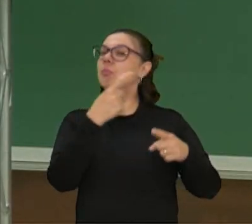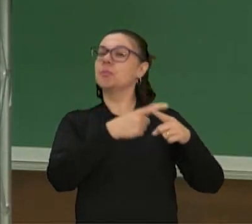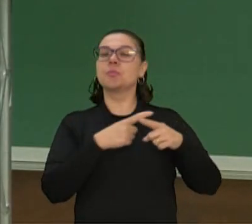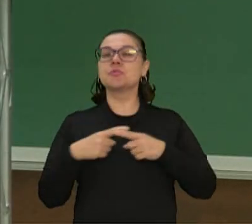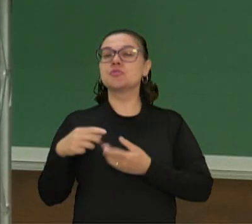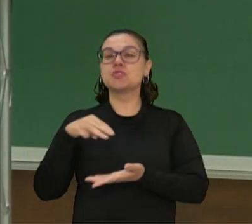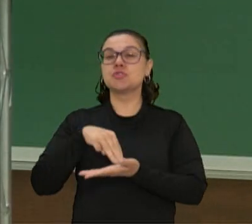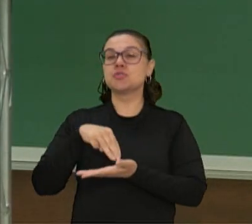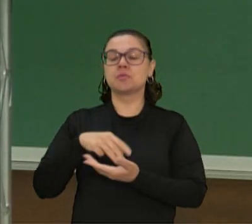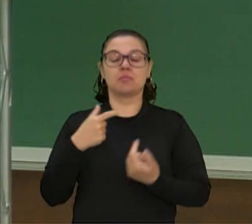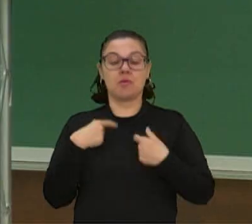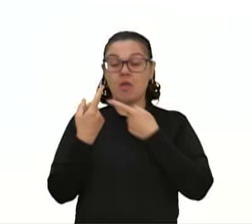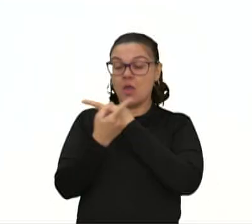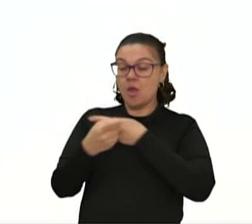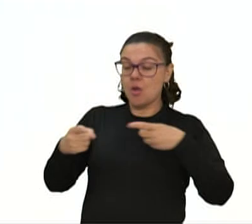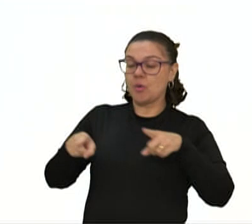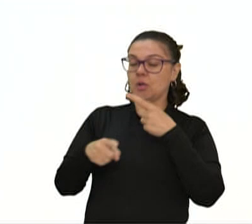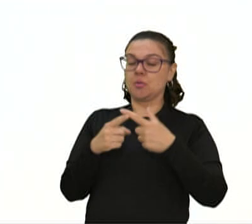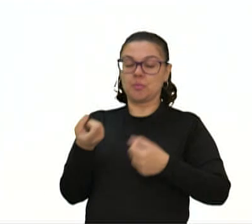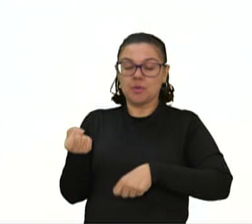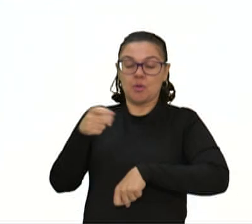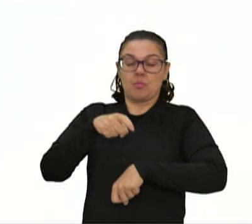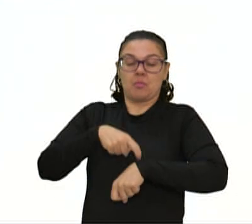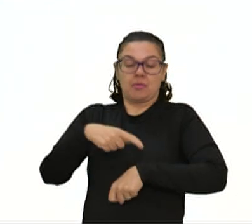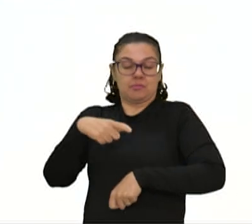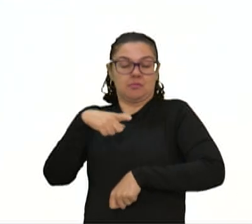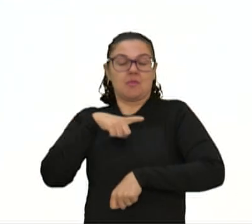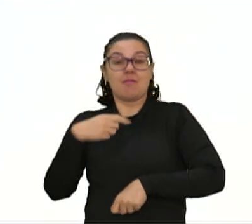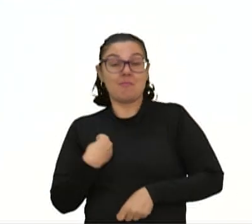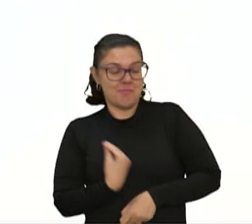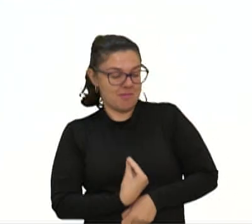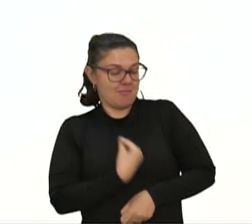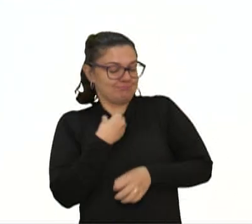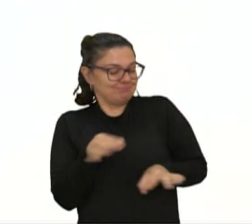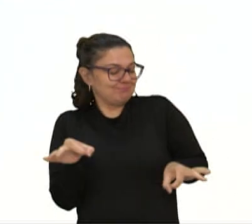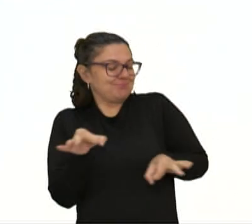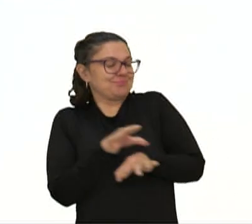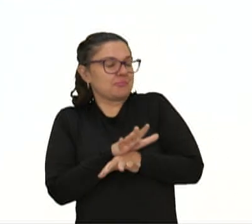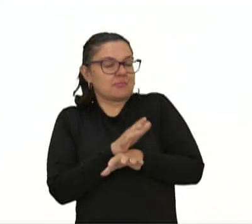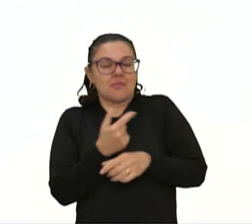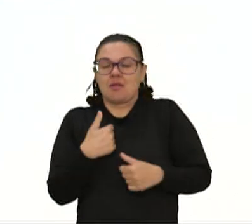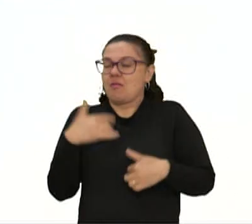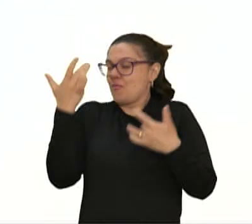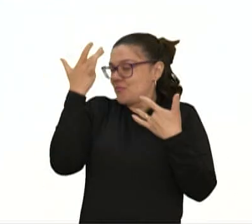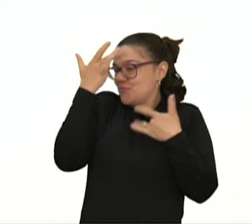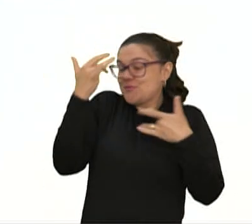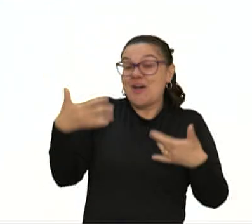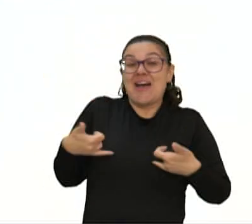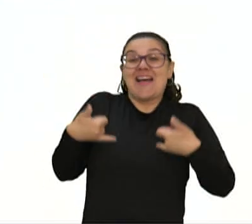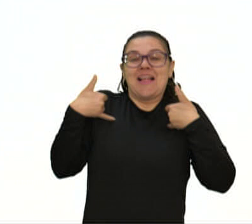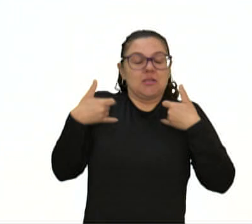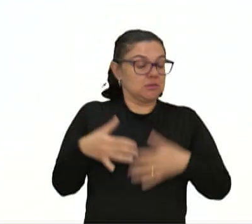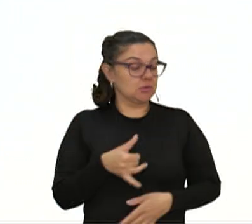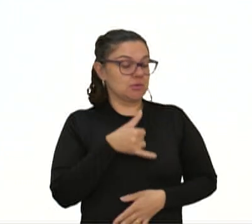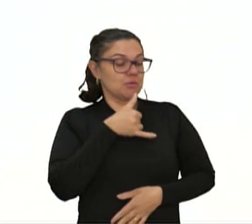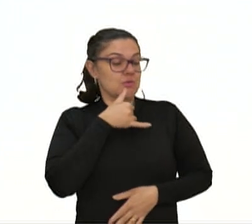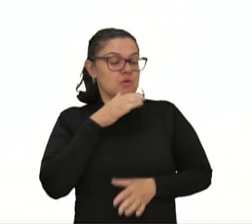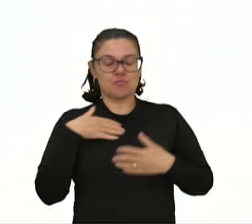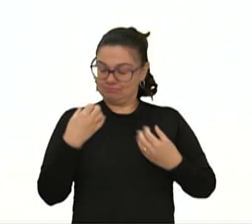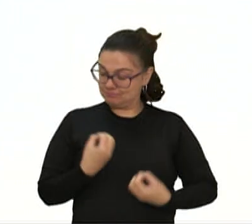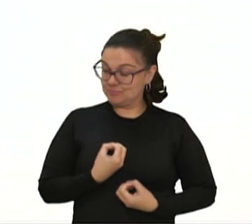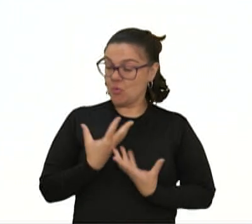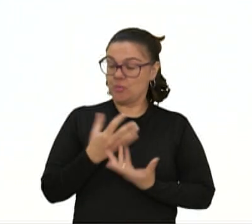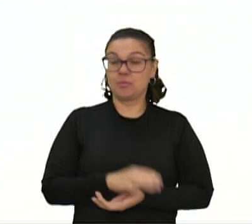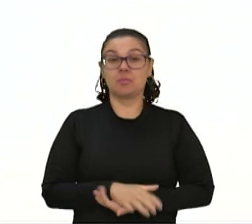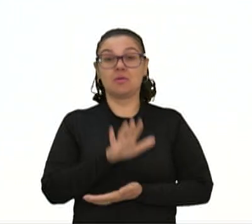Motivo. Eu canto porque o instante existe e a minha vida está completa. Não sou alegre nem sou triste, sou